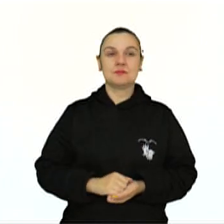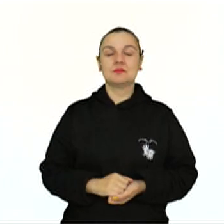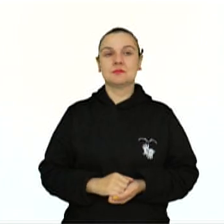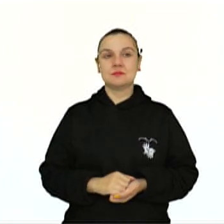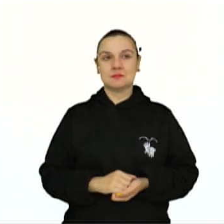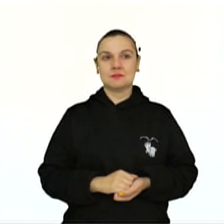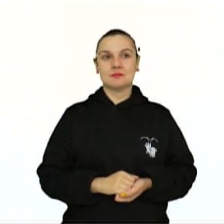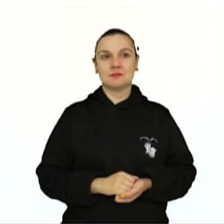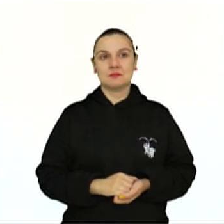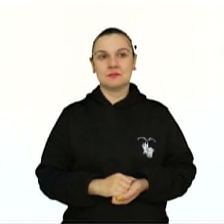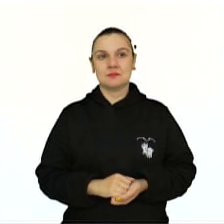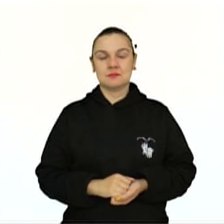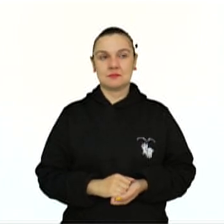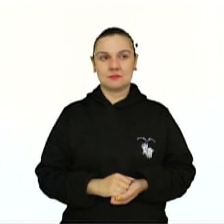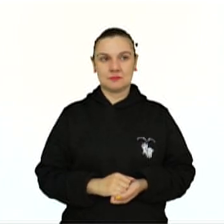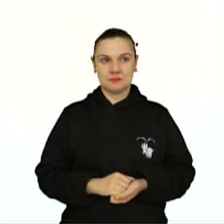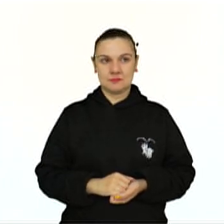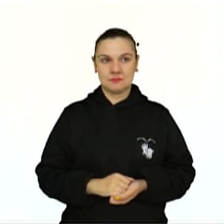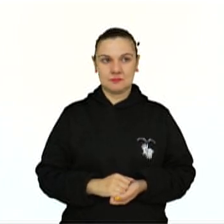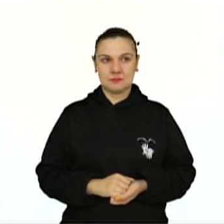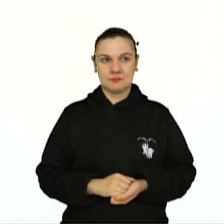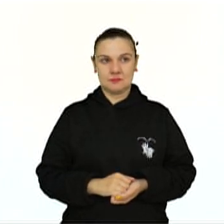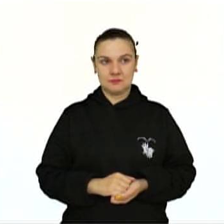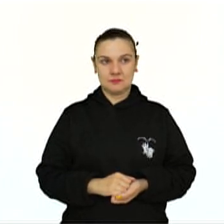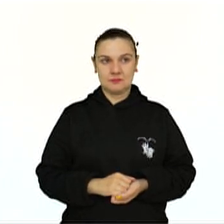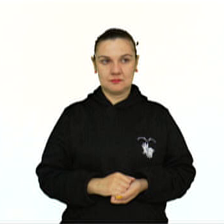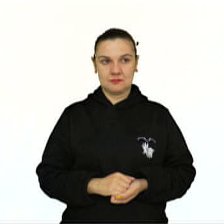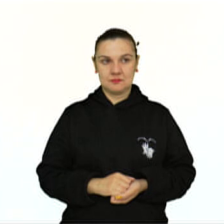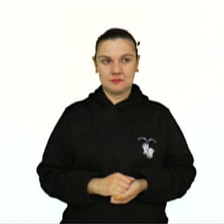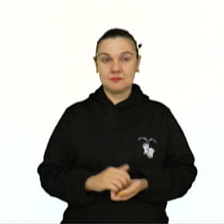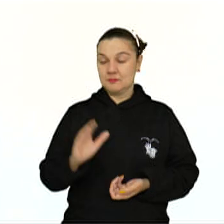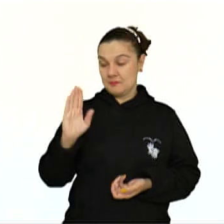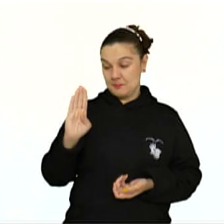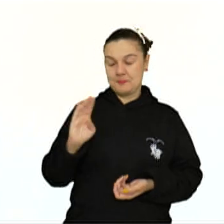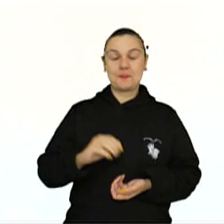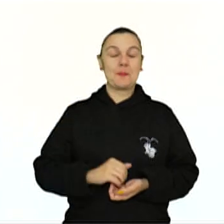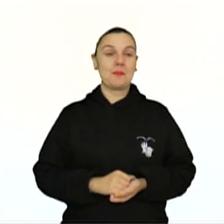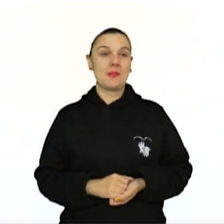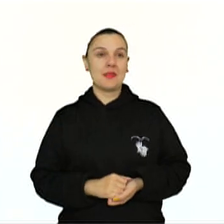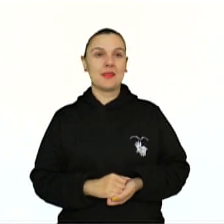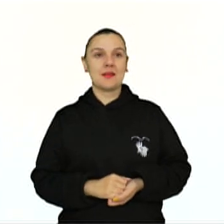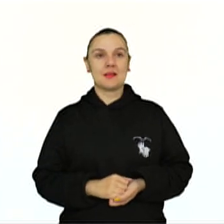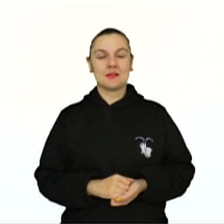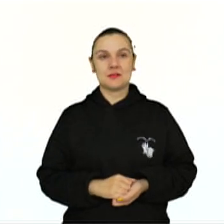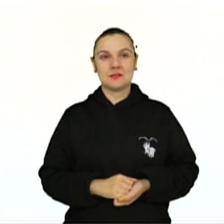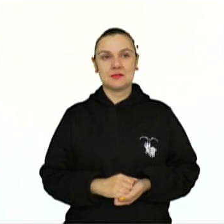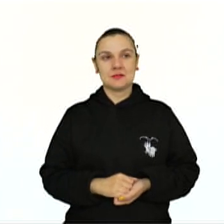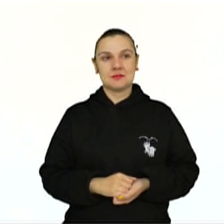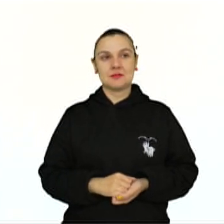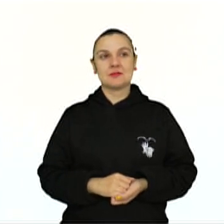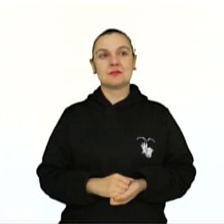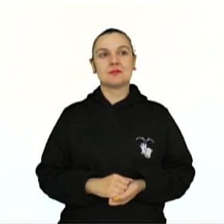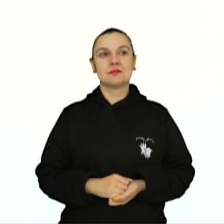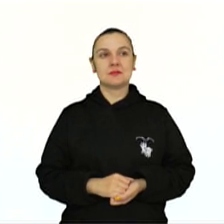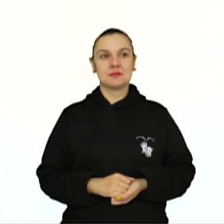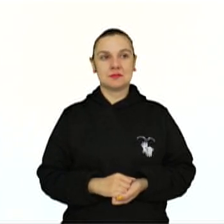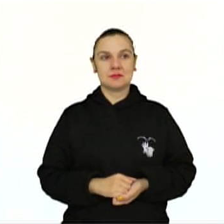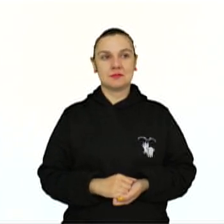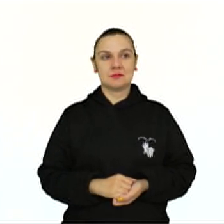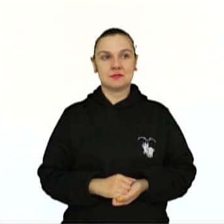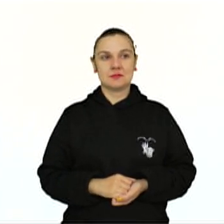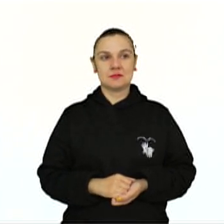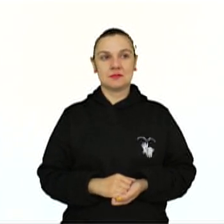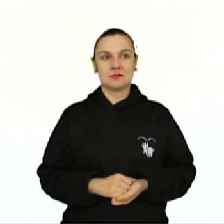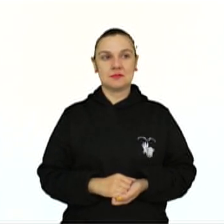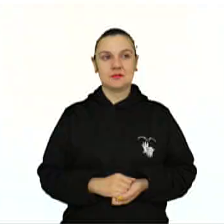Quer dizer, então, fazendo referência a dolor de oído, alternativa B. Ao lado temos aí a chica apontando a